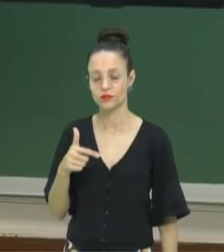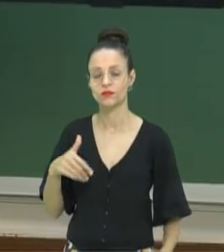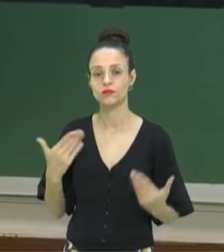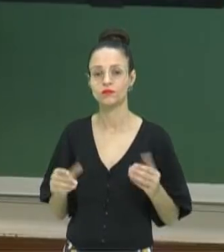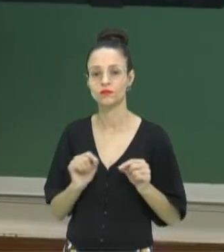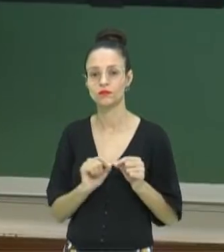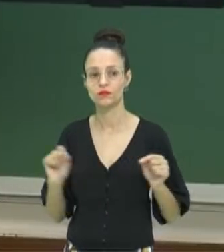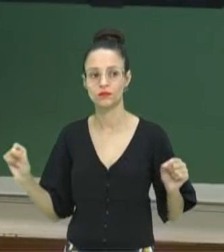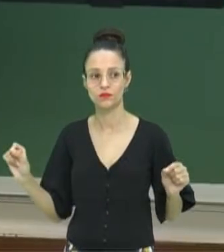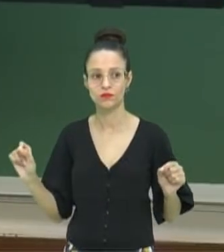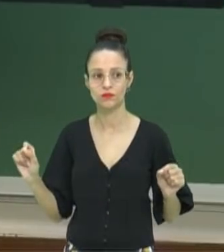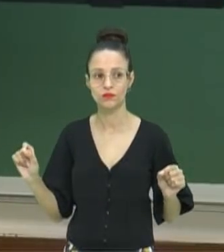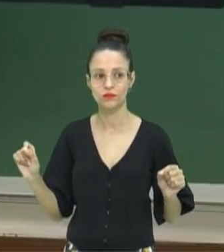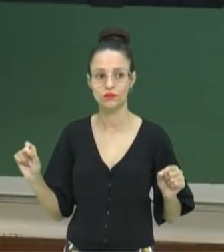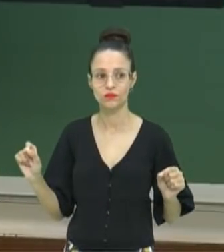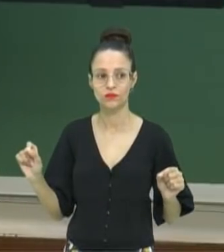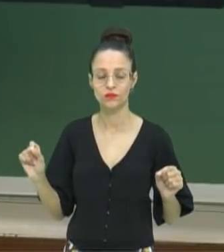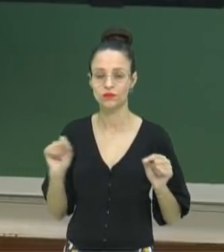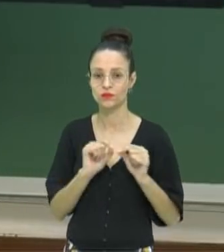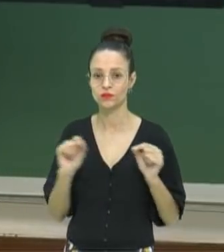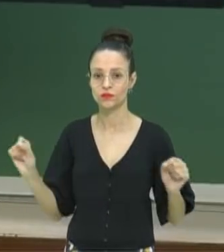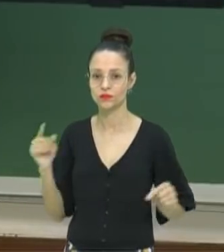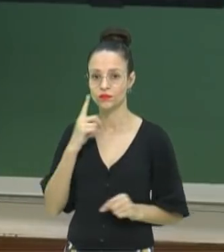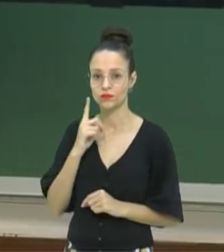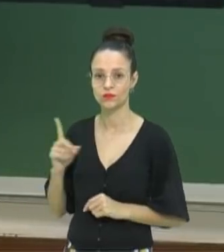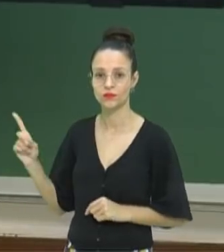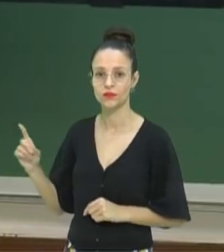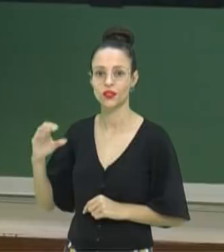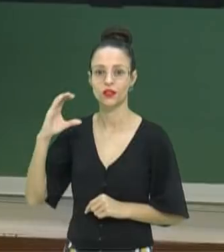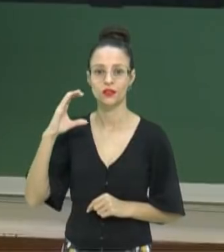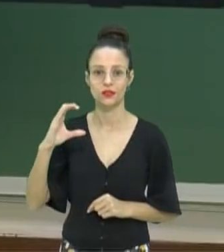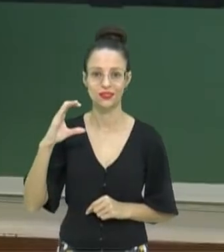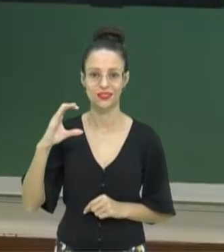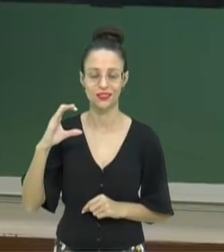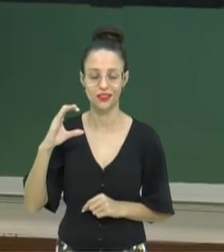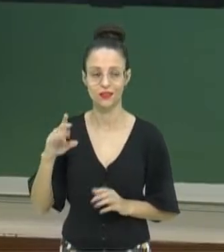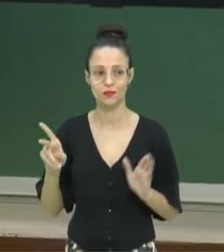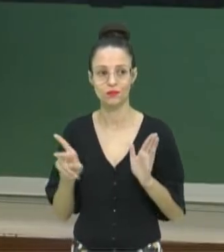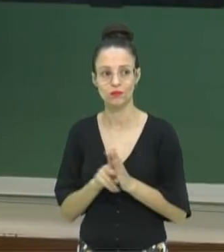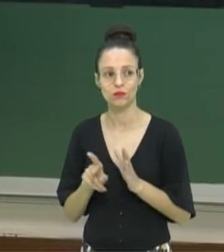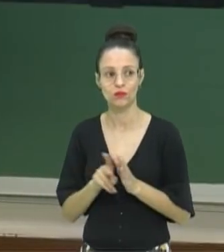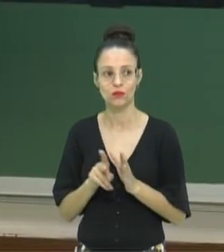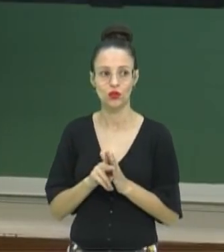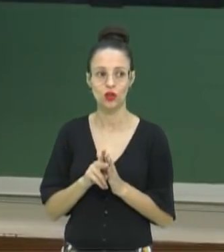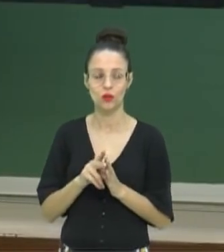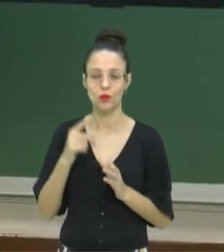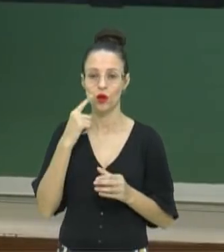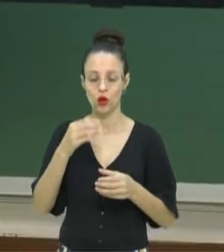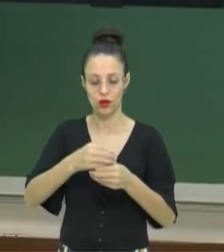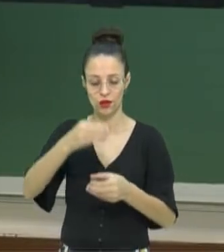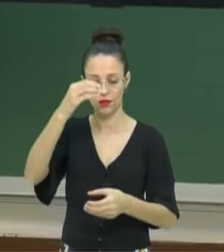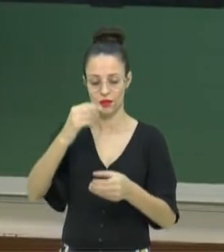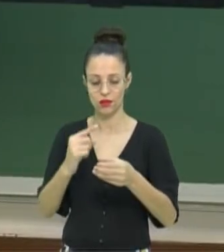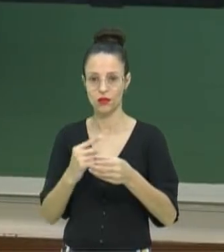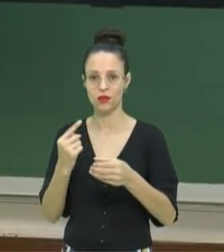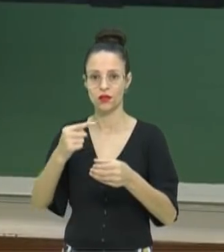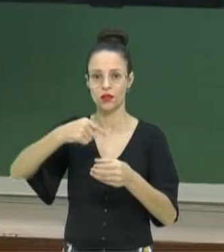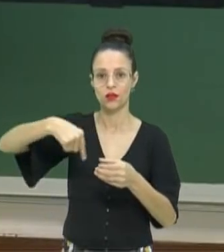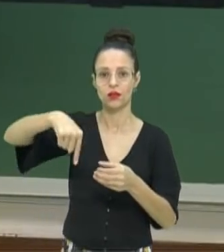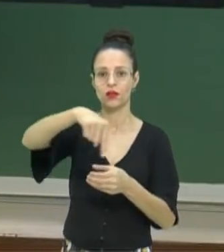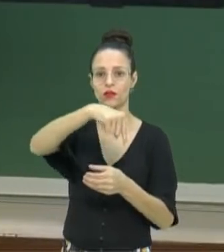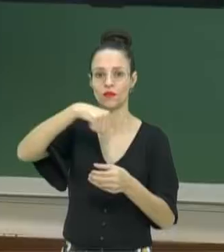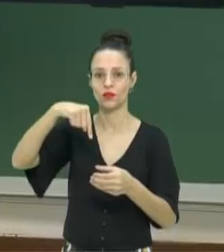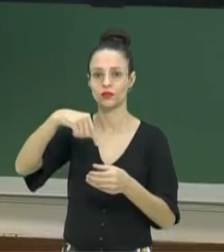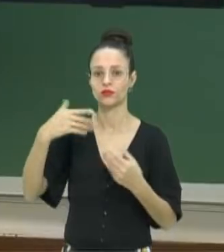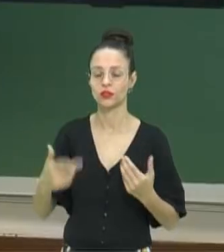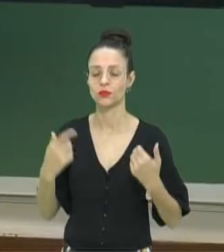é a base? Bom, a base é esse comprimento aqui, ó, gente. É o comprimento da circunferência, ó. Ele dá a volta na circunferência.